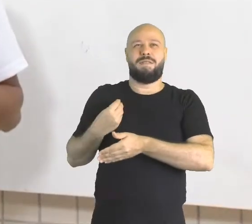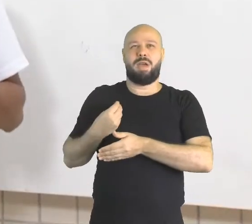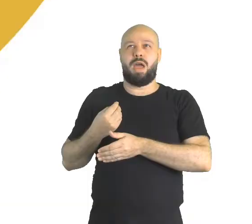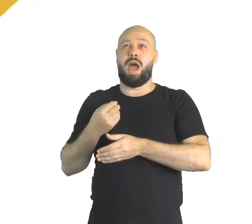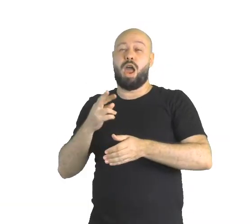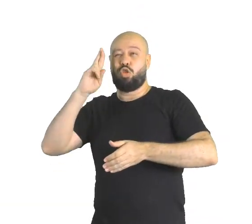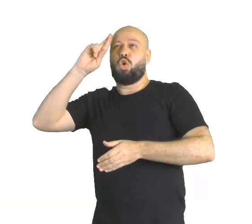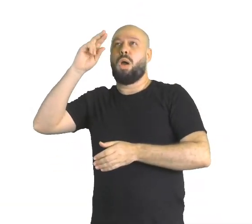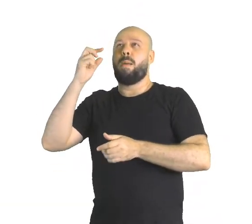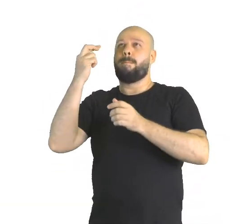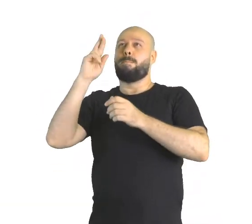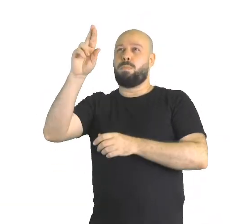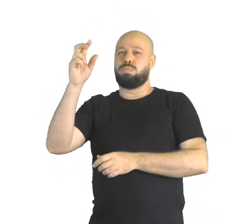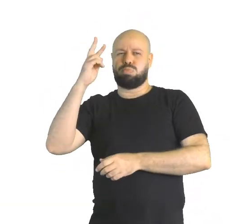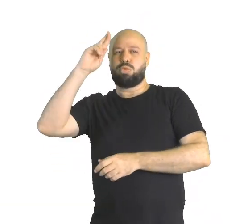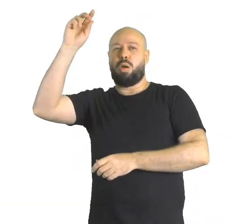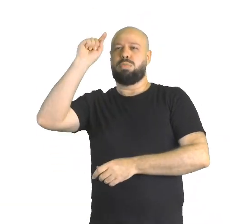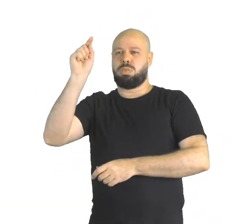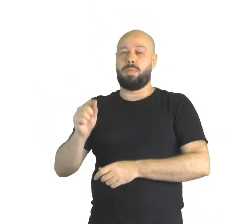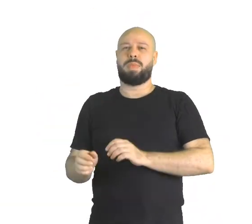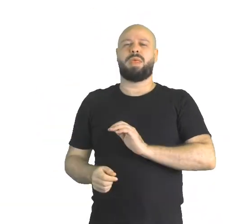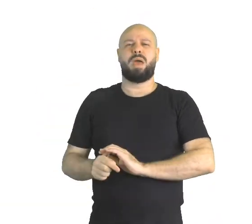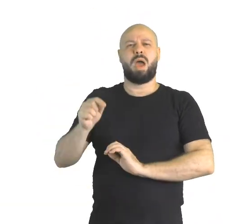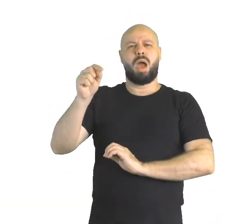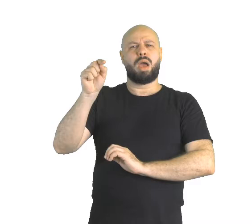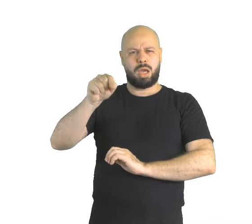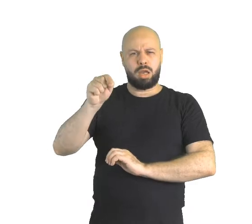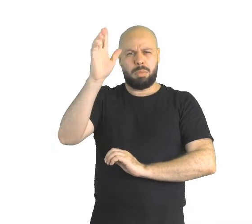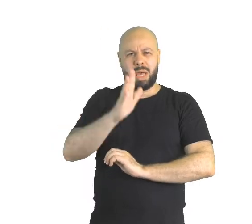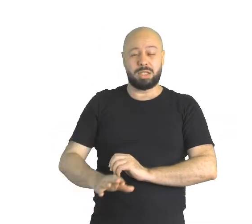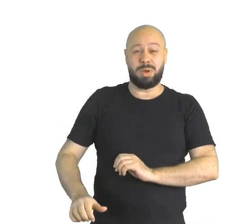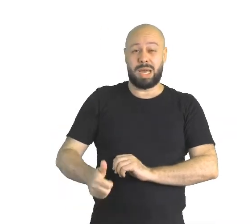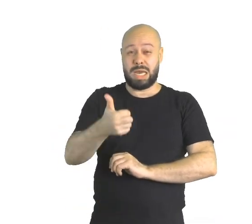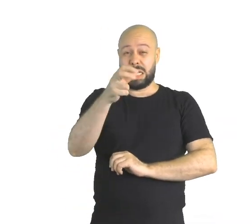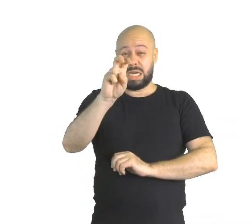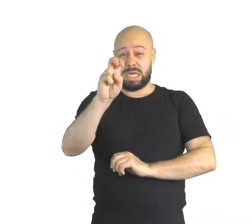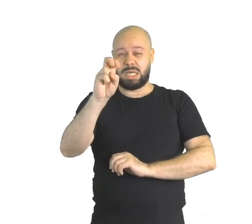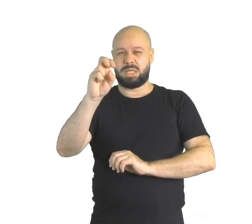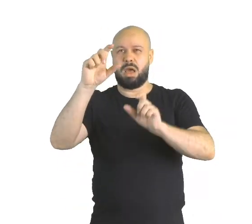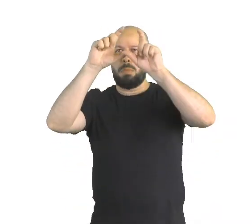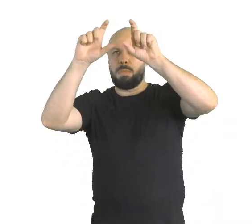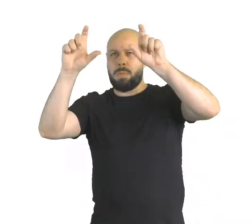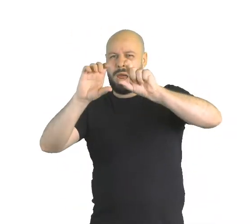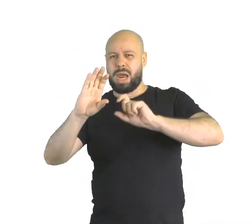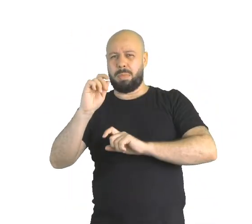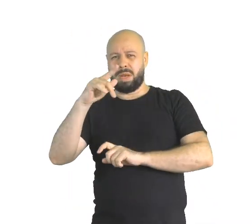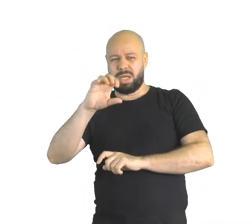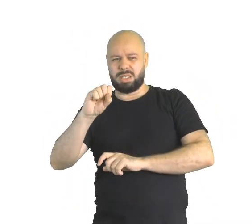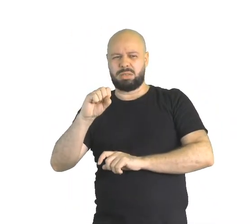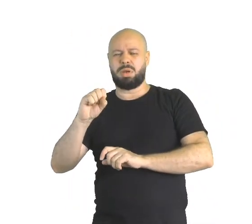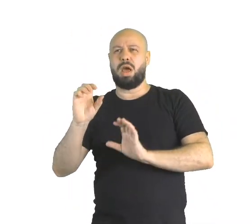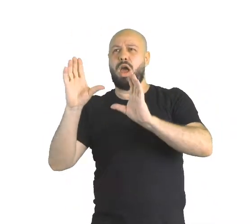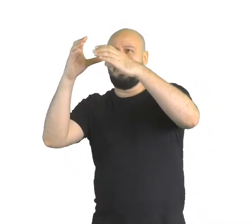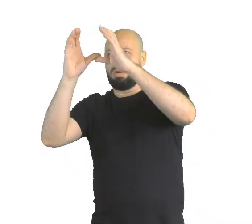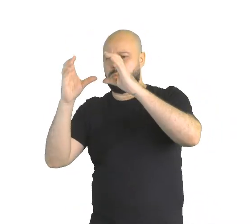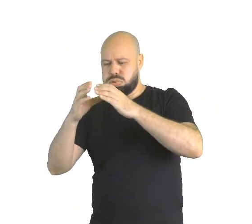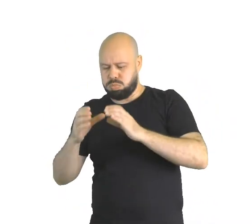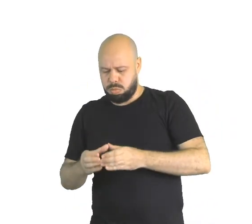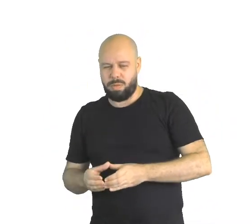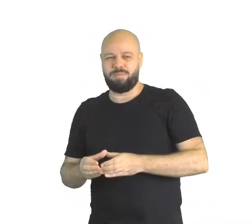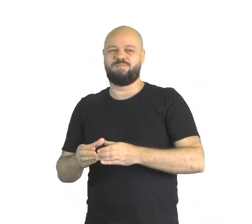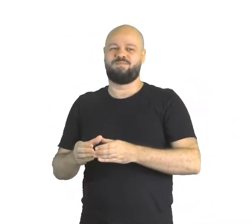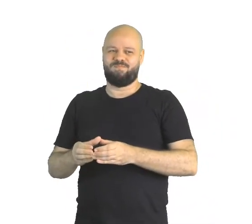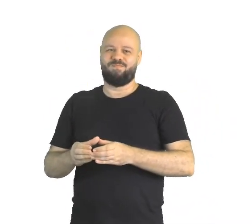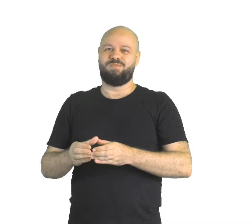ele é dividido em 15 capitanias hereditárias, ou seja, 15 grandes porções de terras.